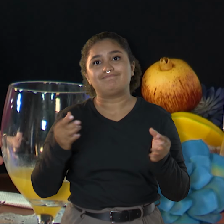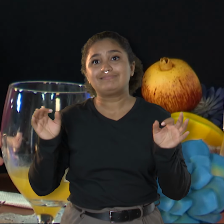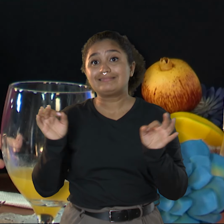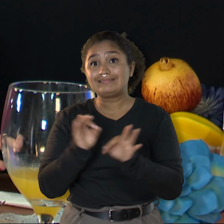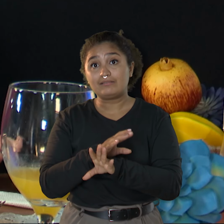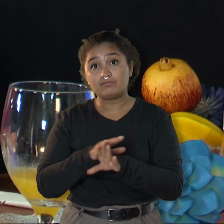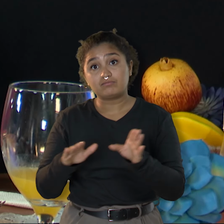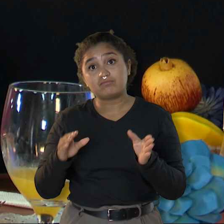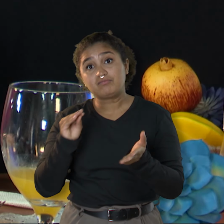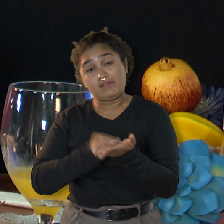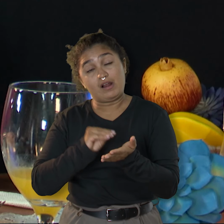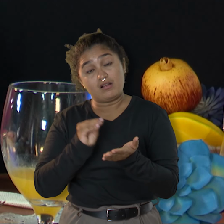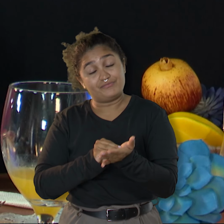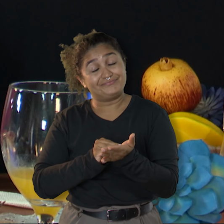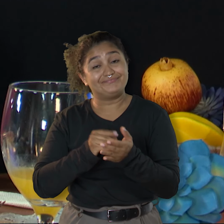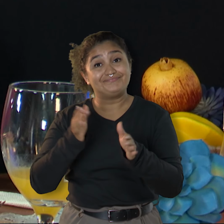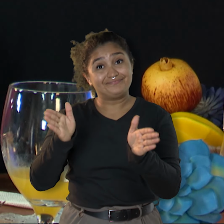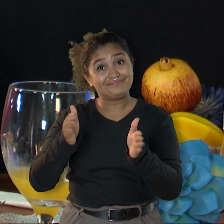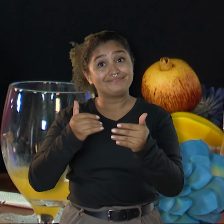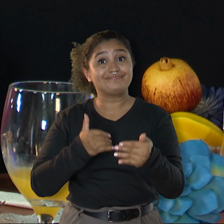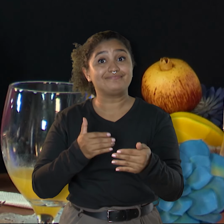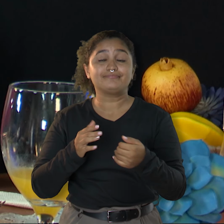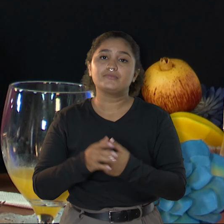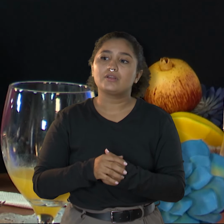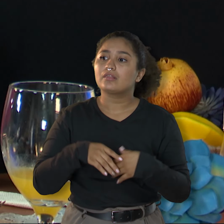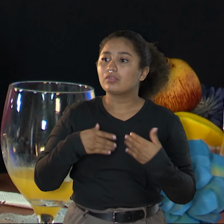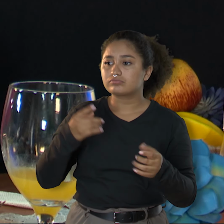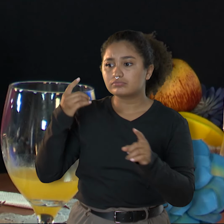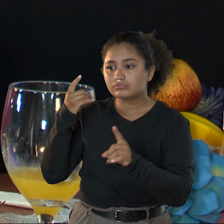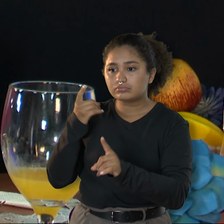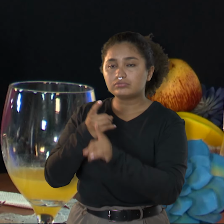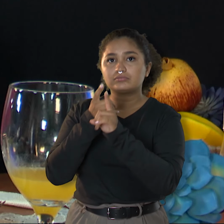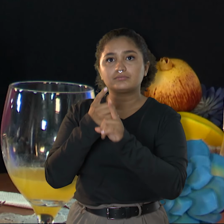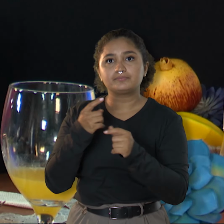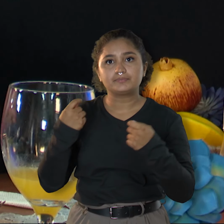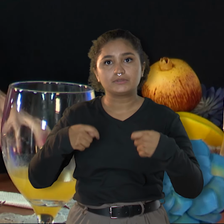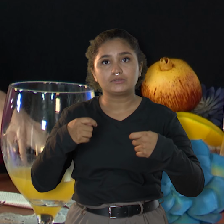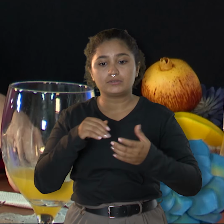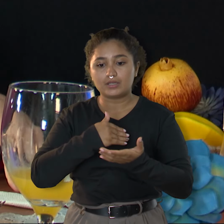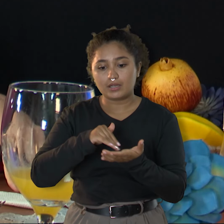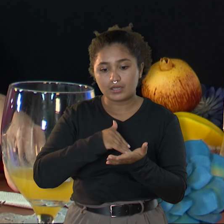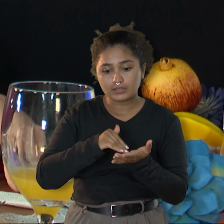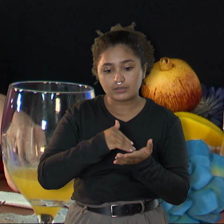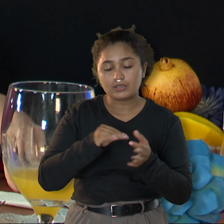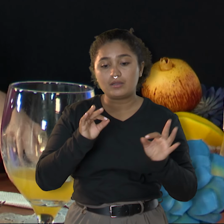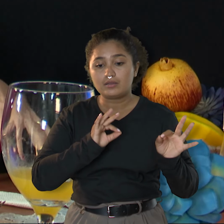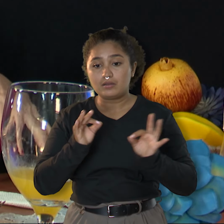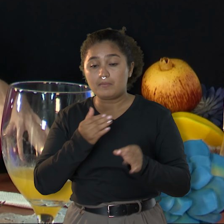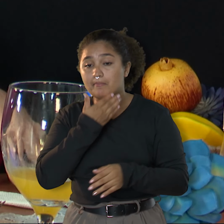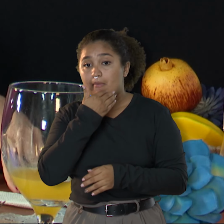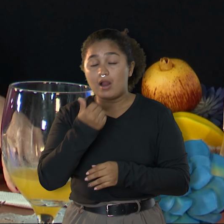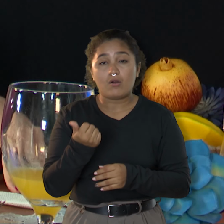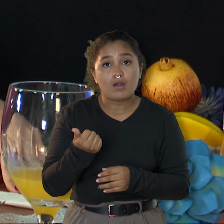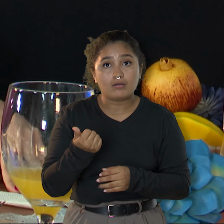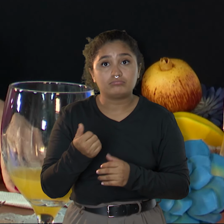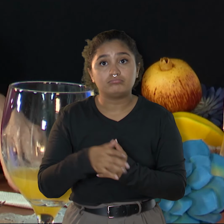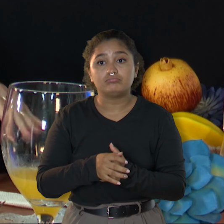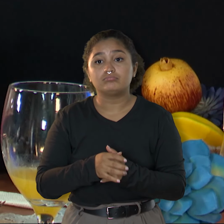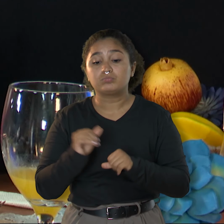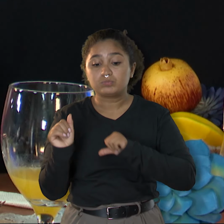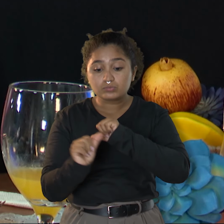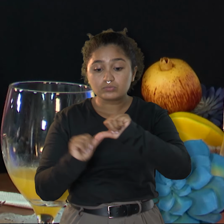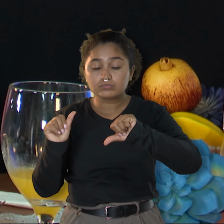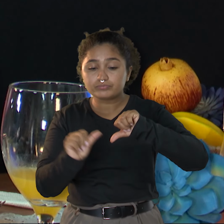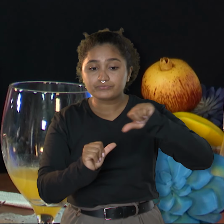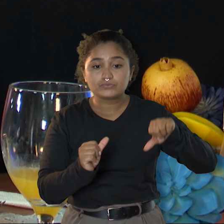na frente, falta de caixa. E aí pronto, a gente descobriu. Então, a gente tinha que correr com o administrativo para ele melhorar, tinha que fazer algumas